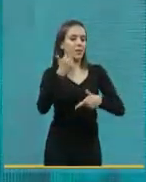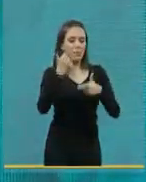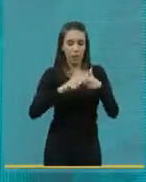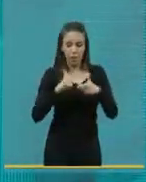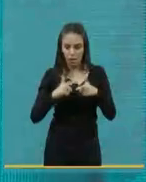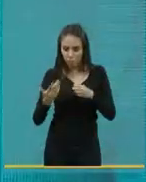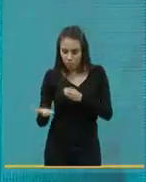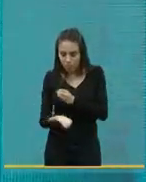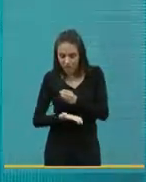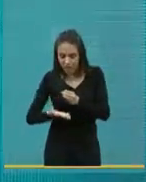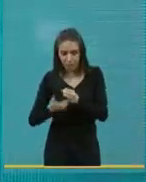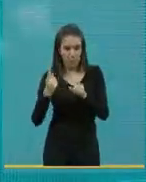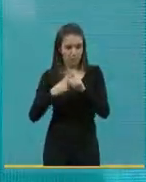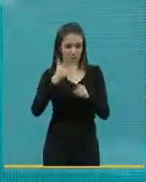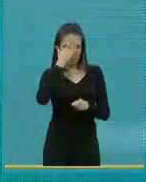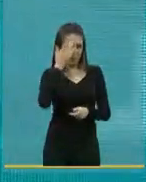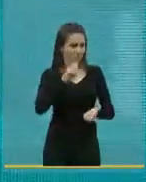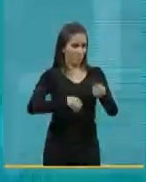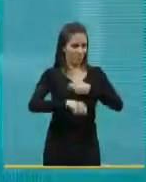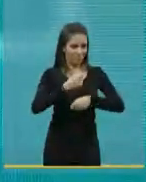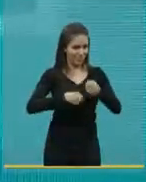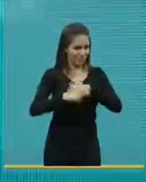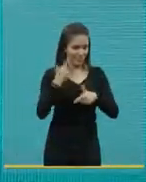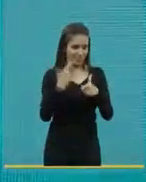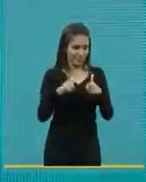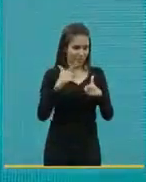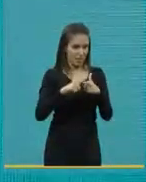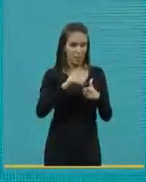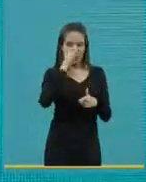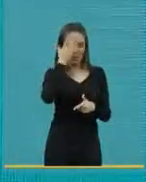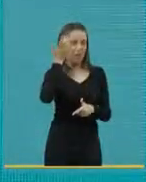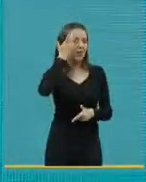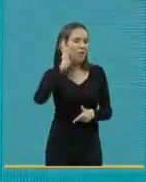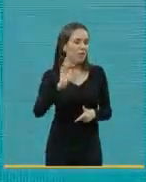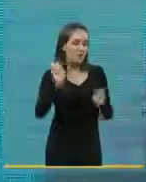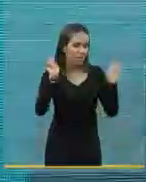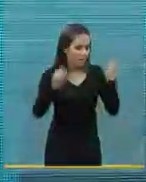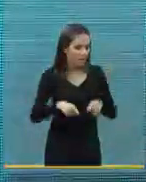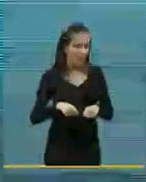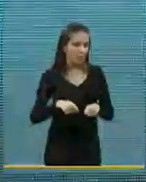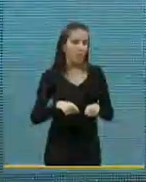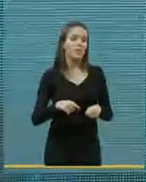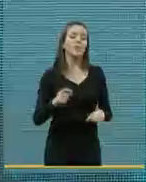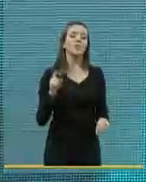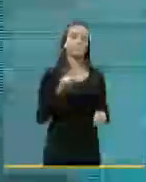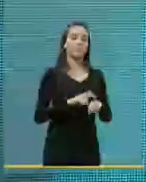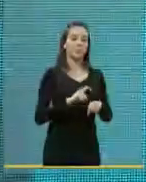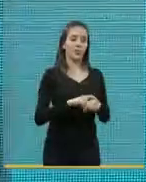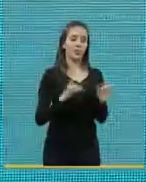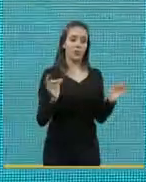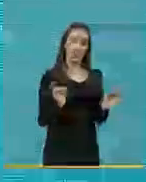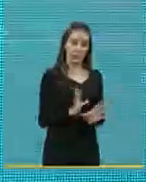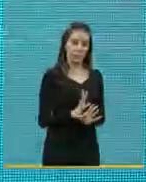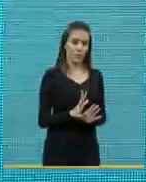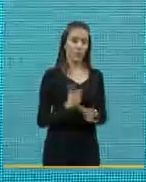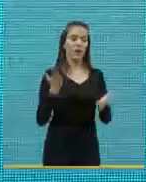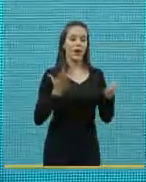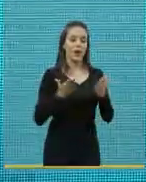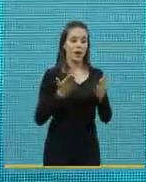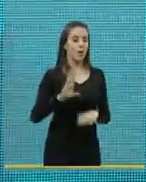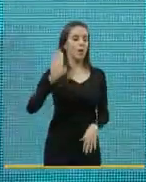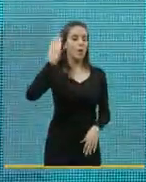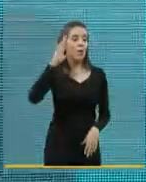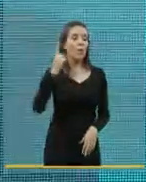a má administração econômica a incompetência em consequência o ao cabo tempo agora o candidato